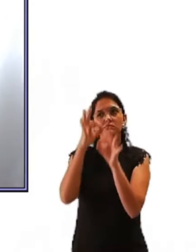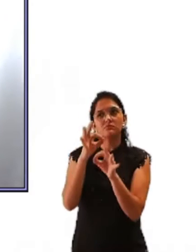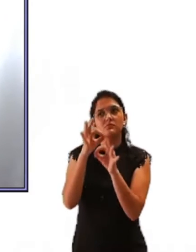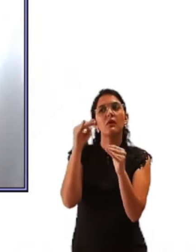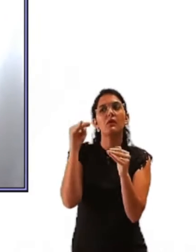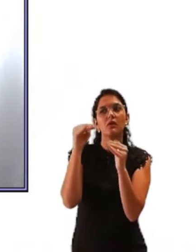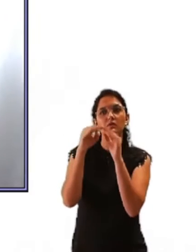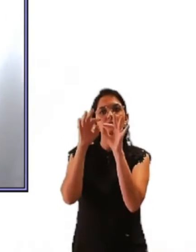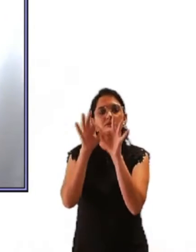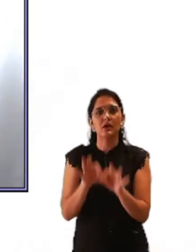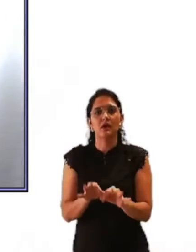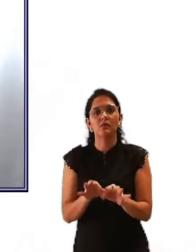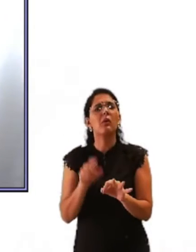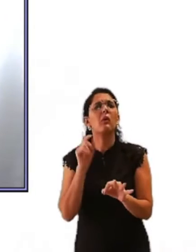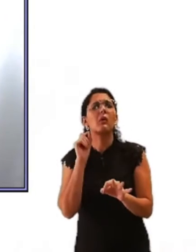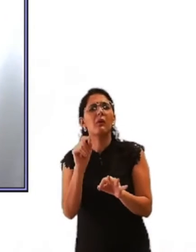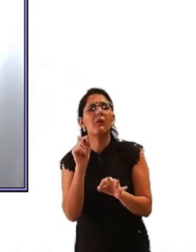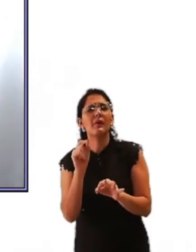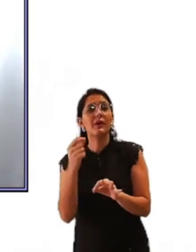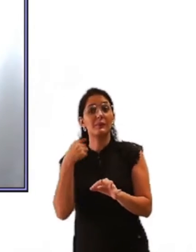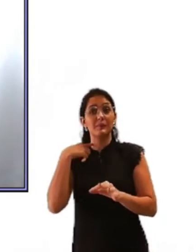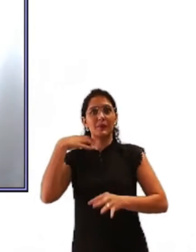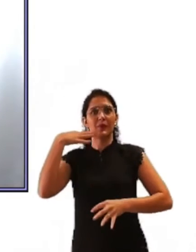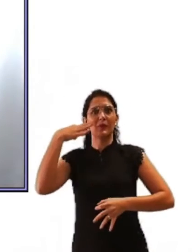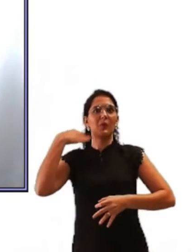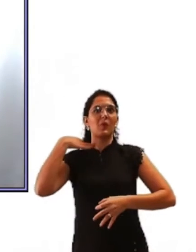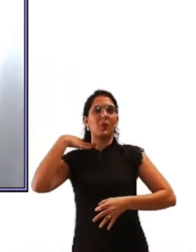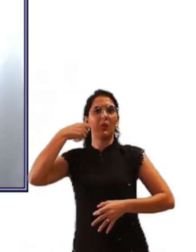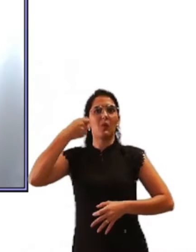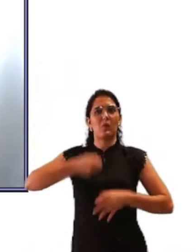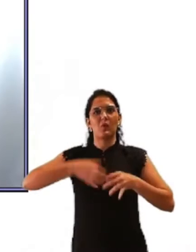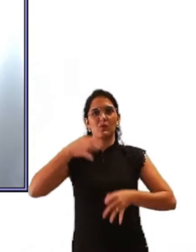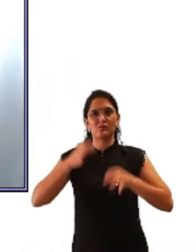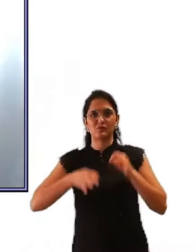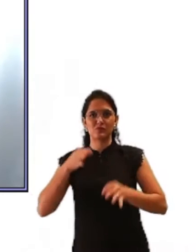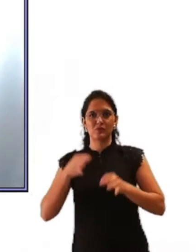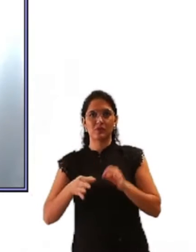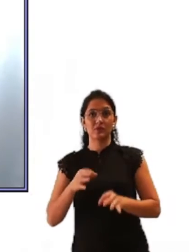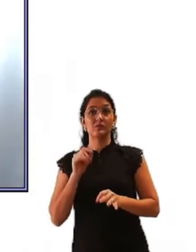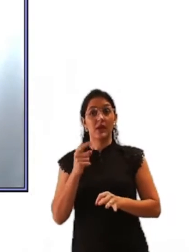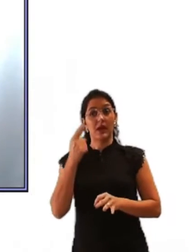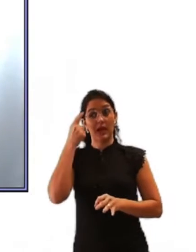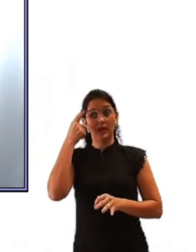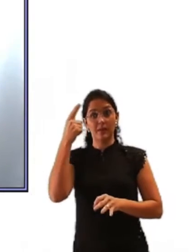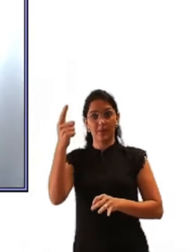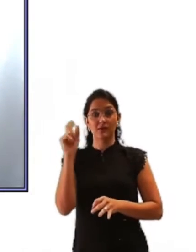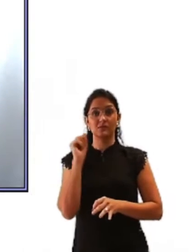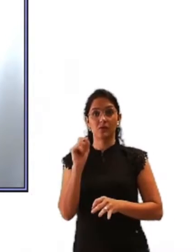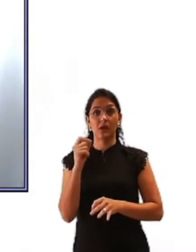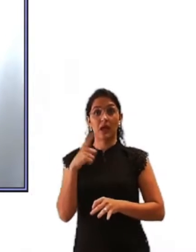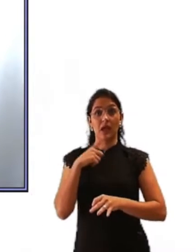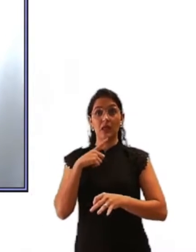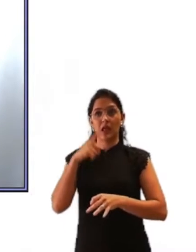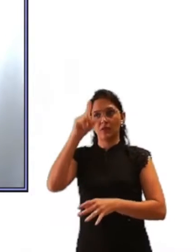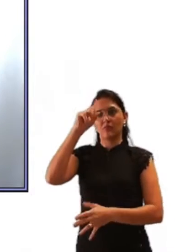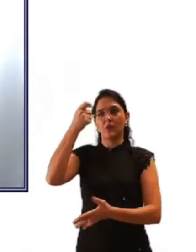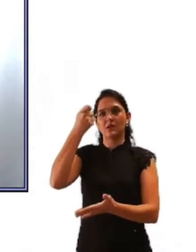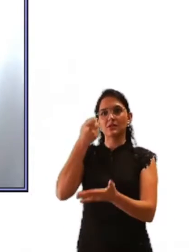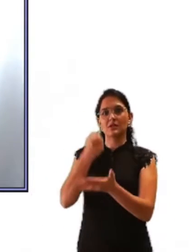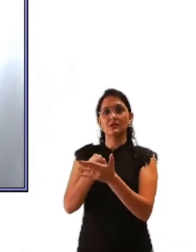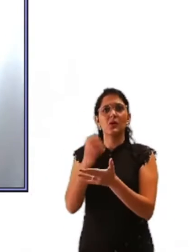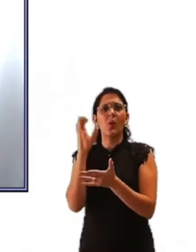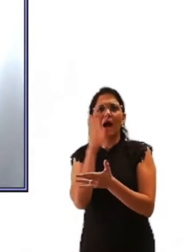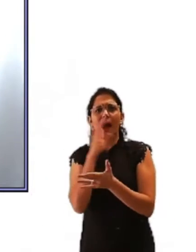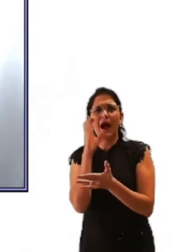seguinte: o juiz, vamos supor que ele está diante de uma tutela de urgência. Ele vai e decide daquela